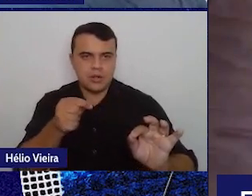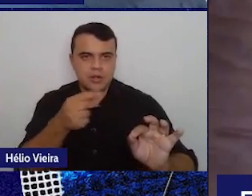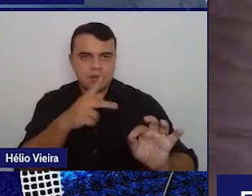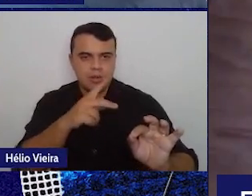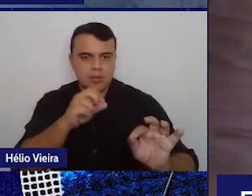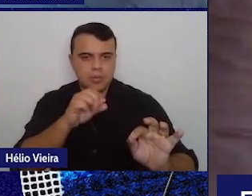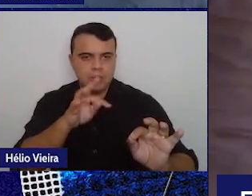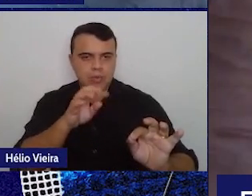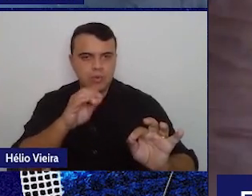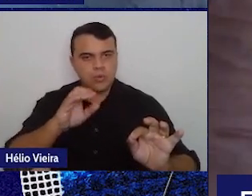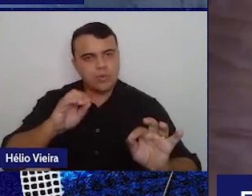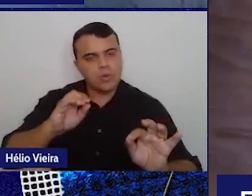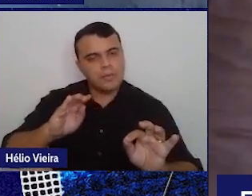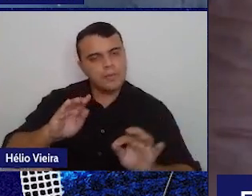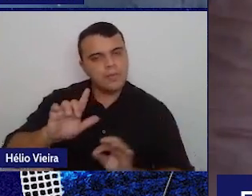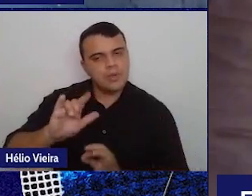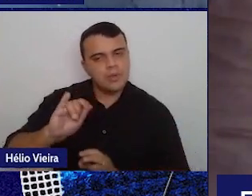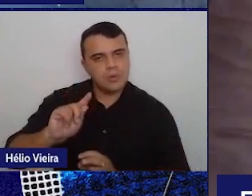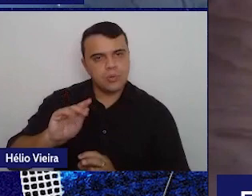oblíquo.